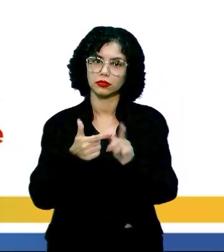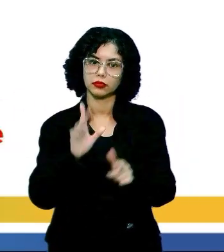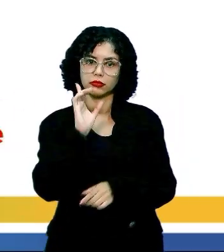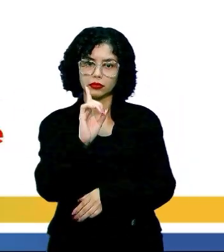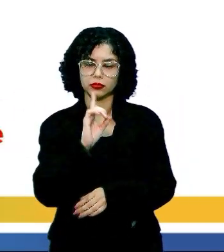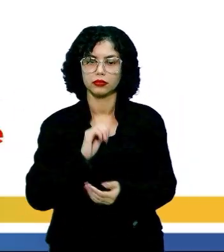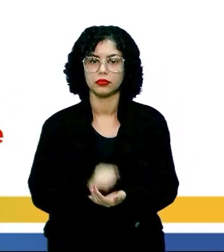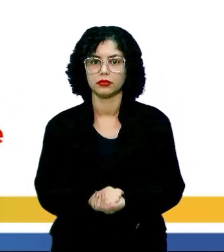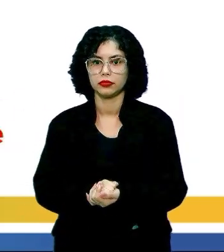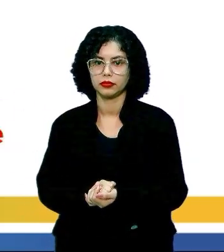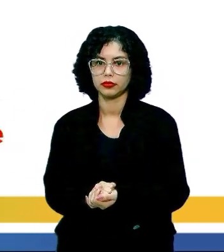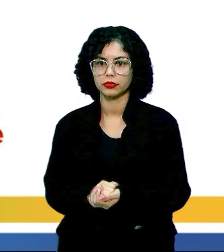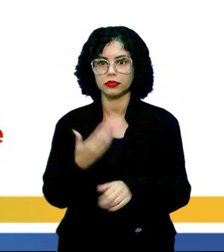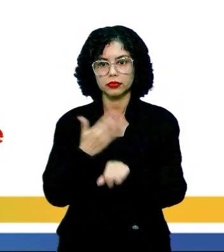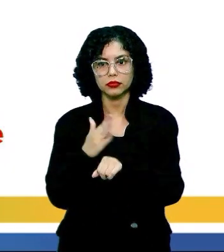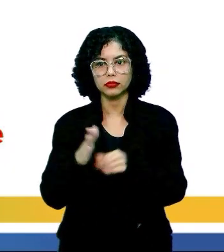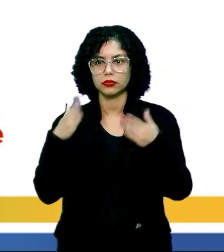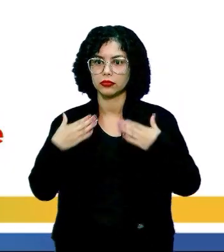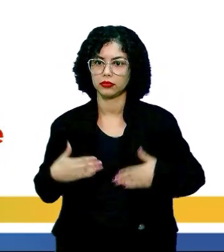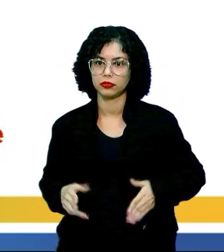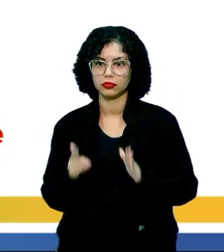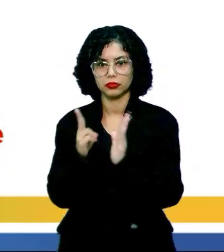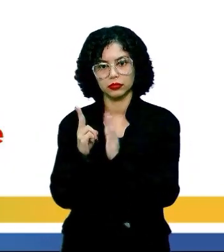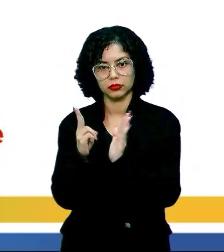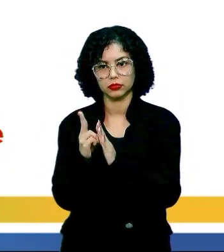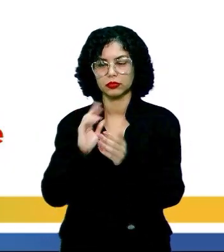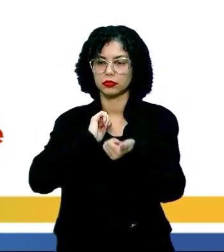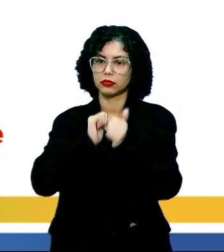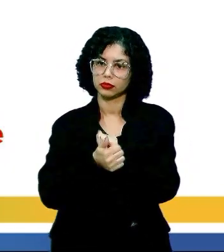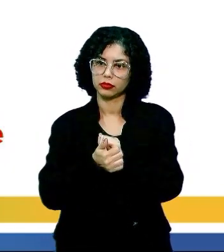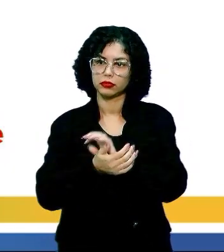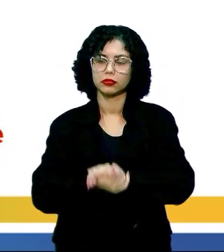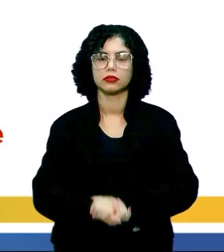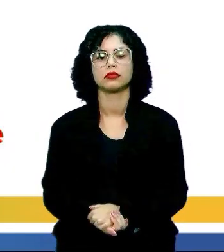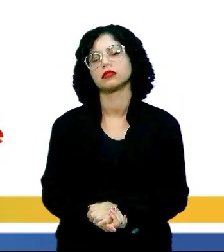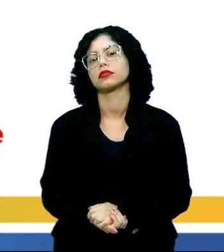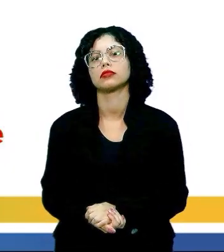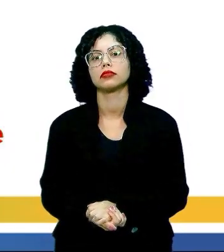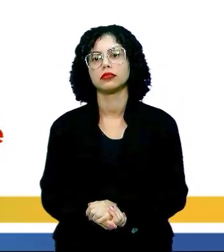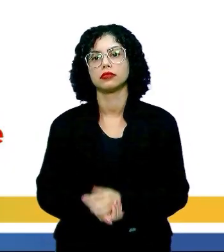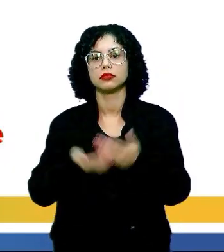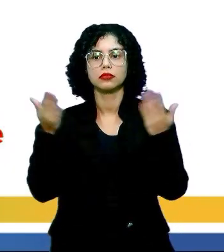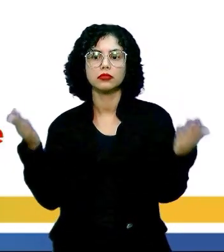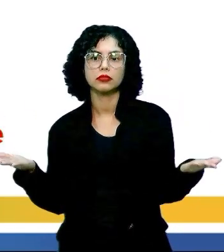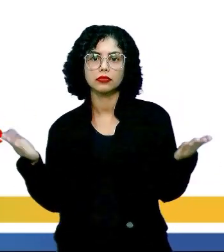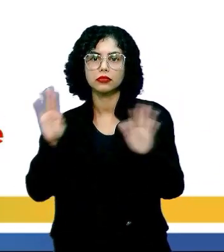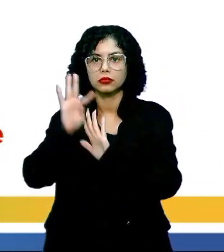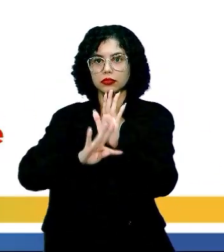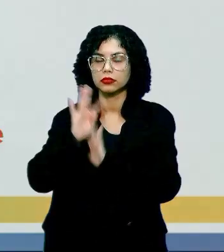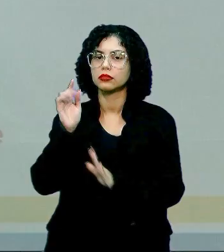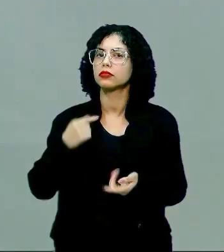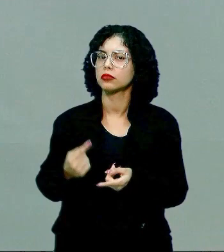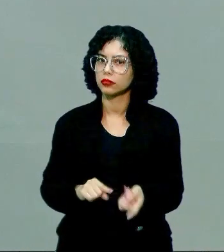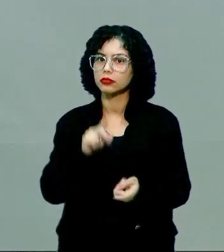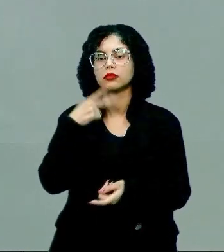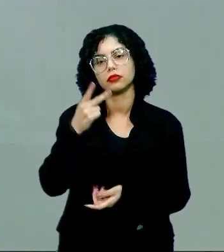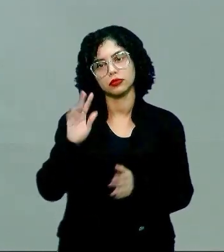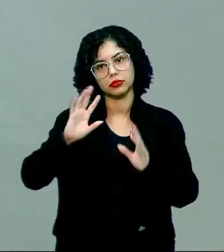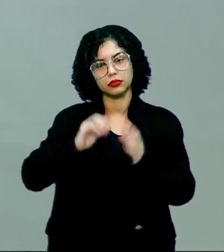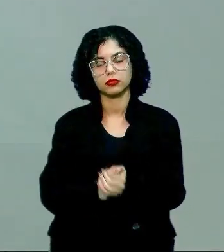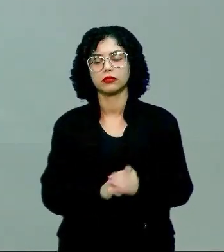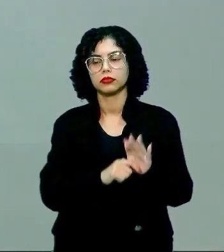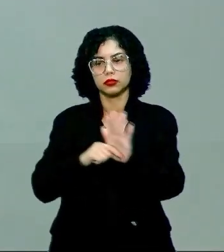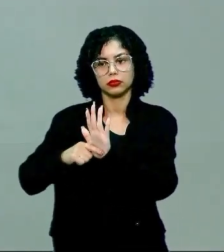direto de gabarito que é a legitimação das práticas corporais indígenas como modalidades esportiva o texto provavelmente vai fazer